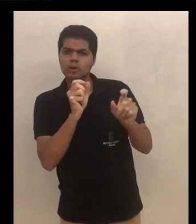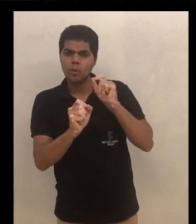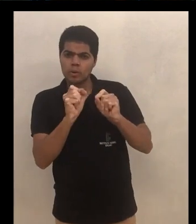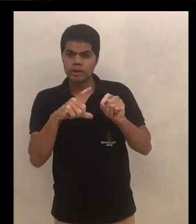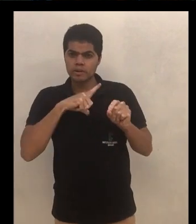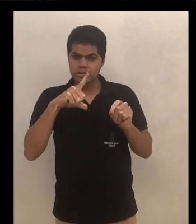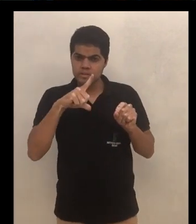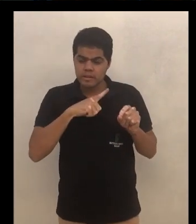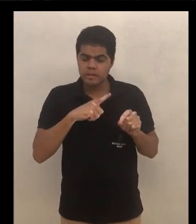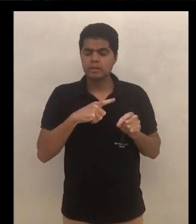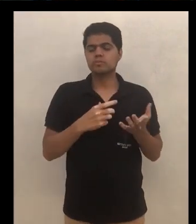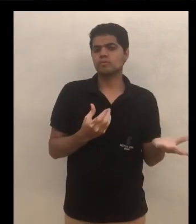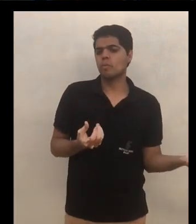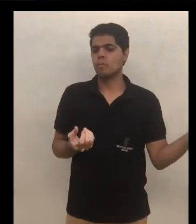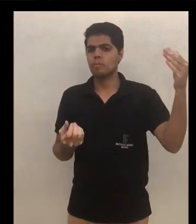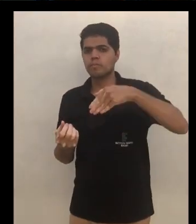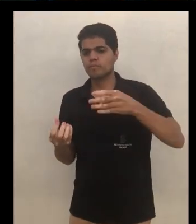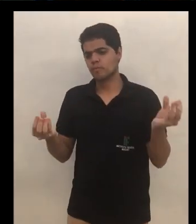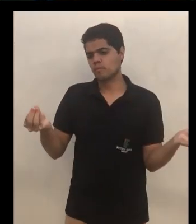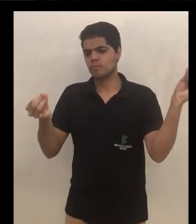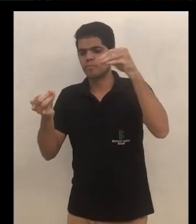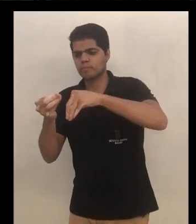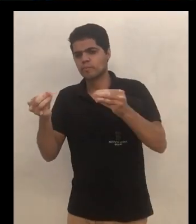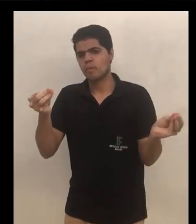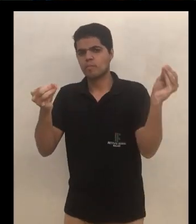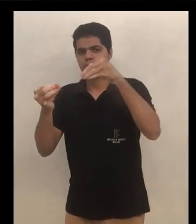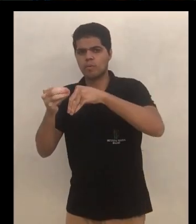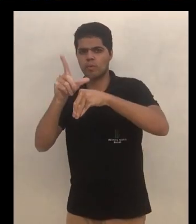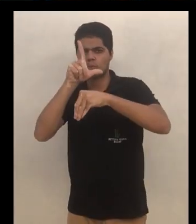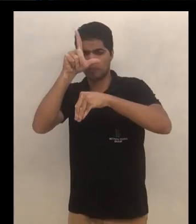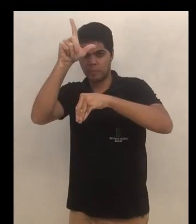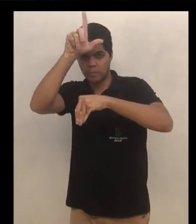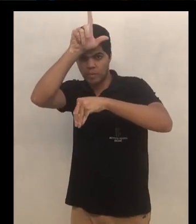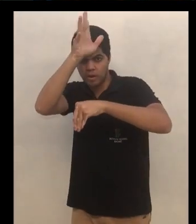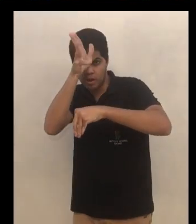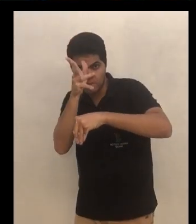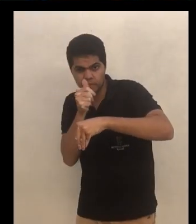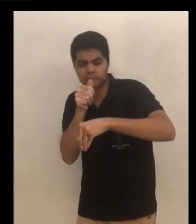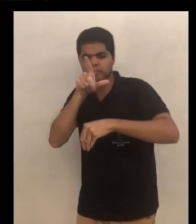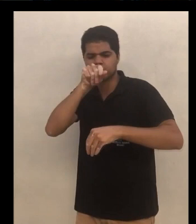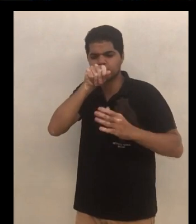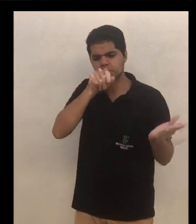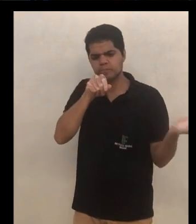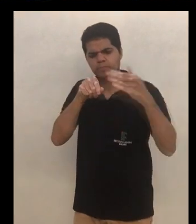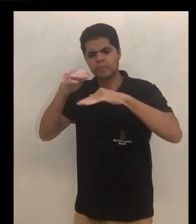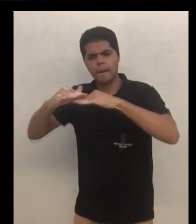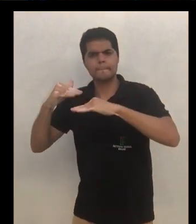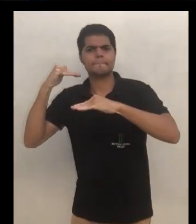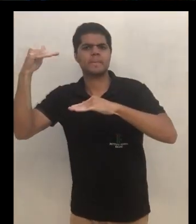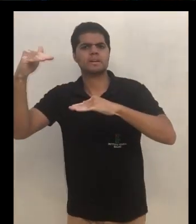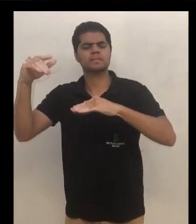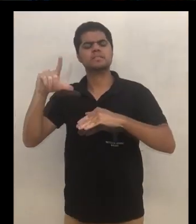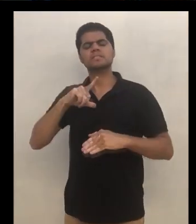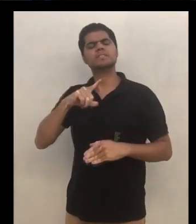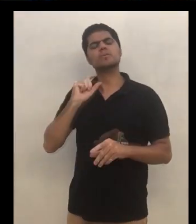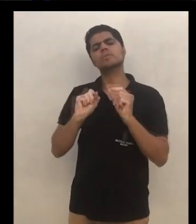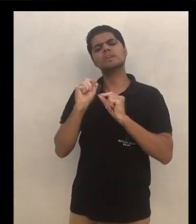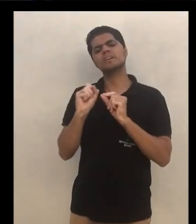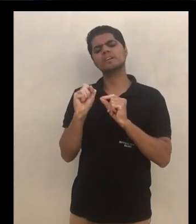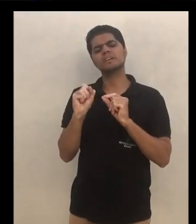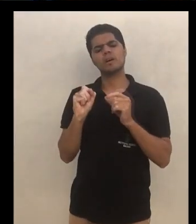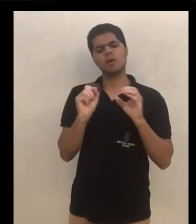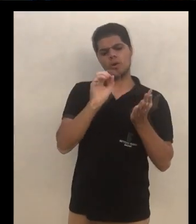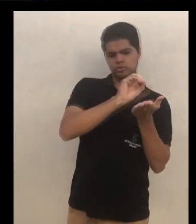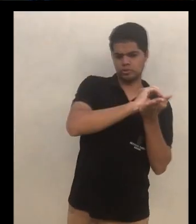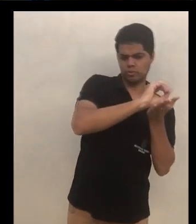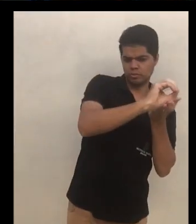for necessário introduzir animais no sistema de produção, estes deverão ser provenientes do sistema orgânico. Veja bem, a gente não